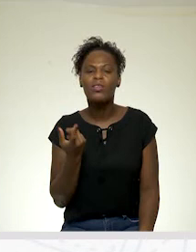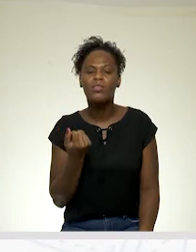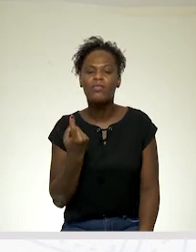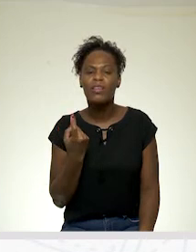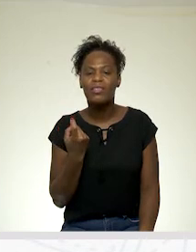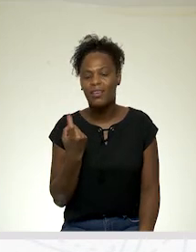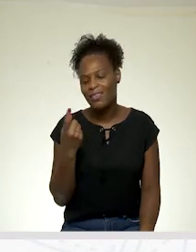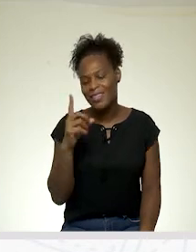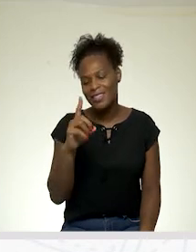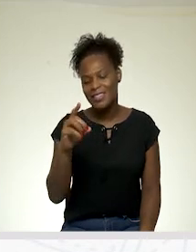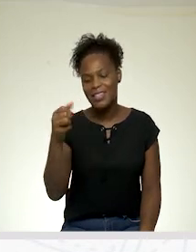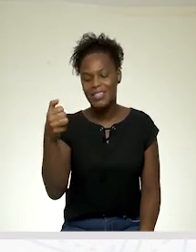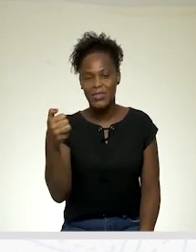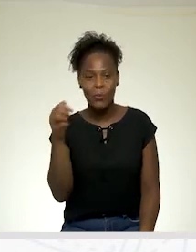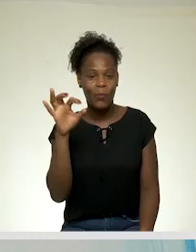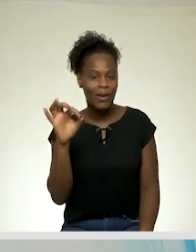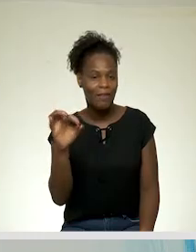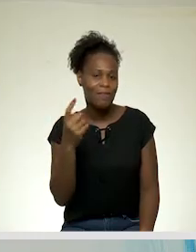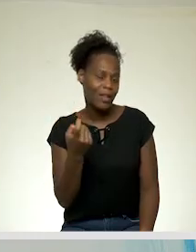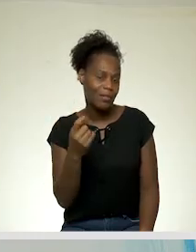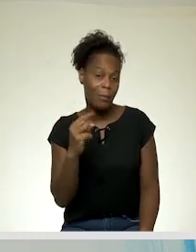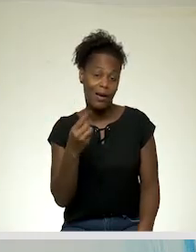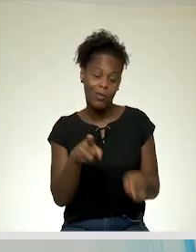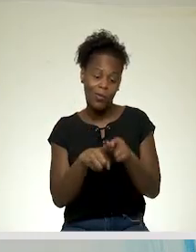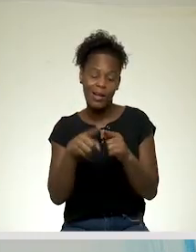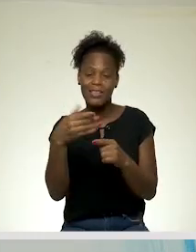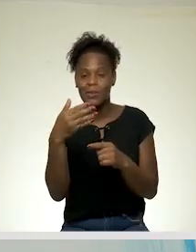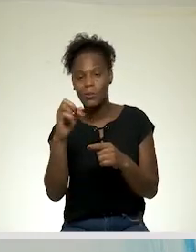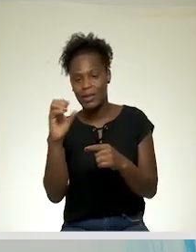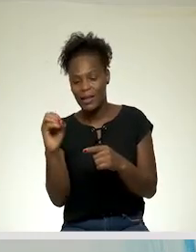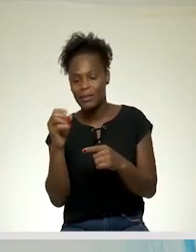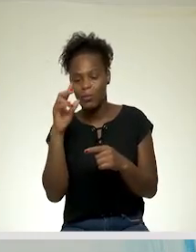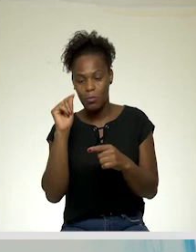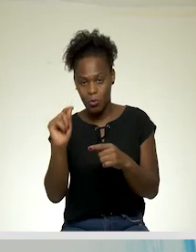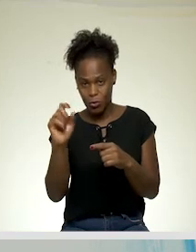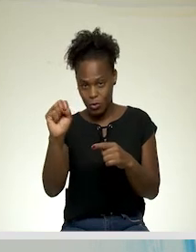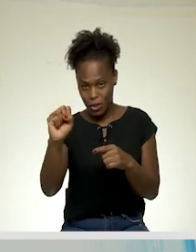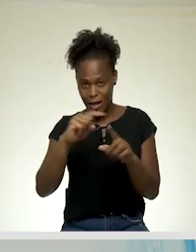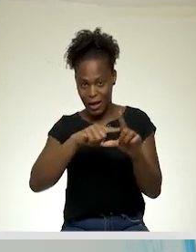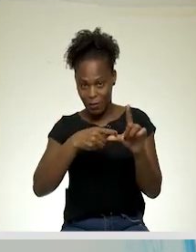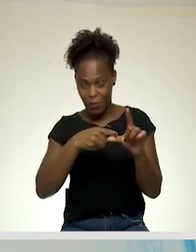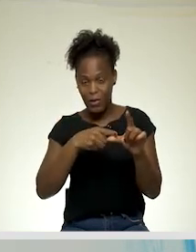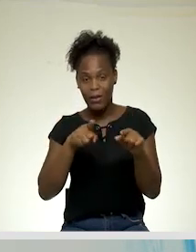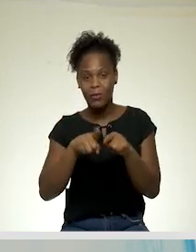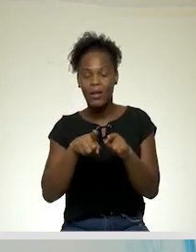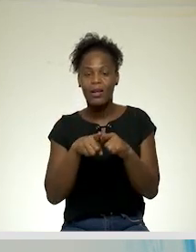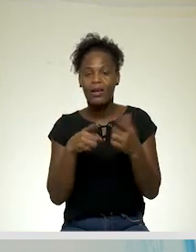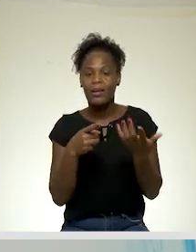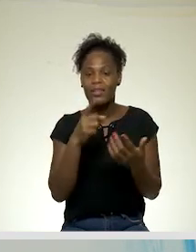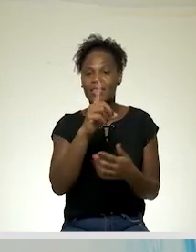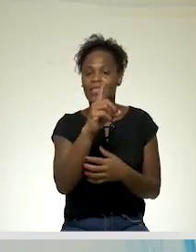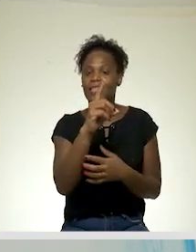quantos? Falta 65 graus para 180. Então, o ângulo no ponto G, correspondente ao ângulo X, é igual